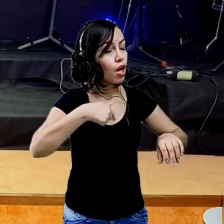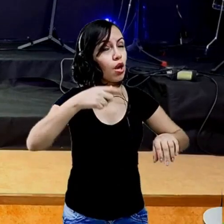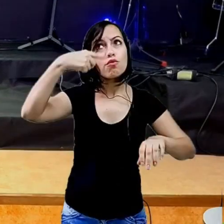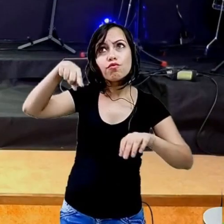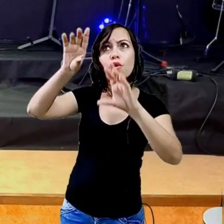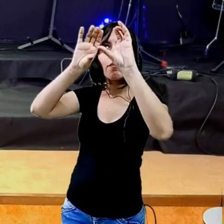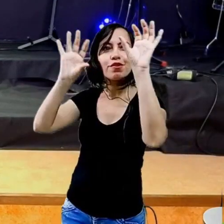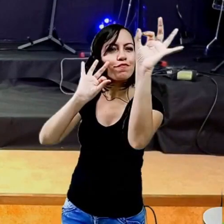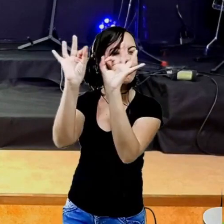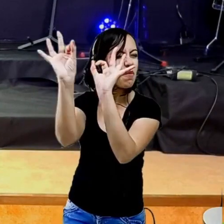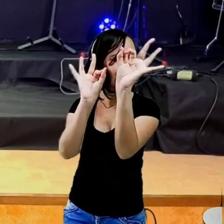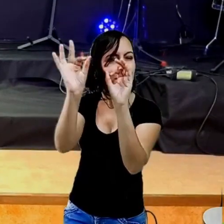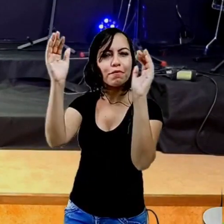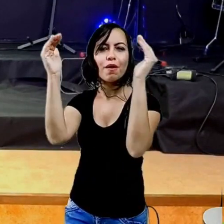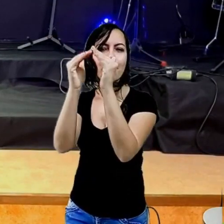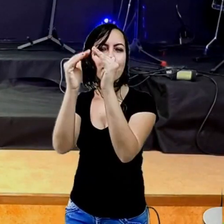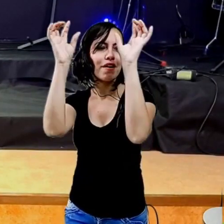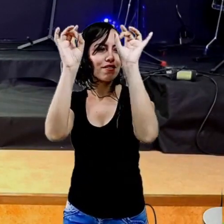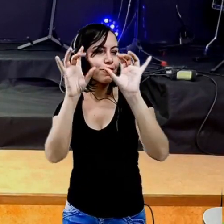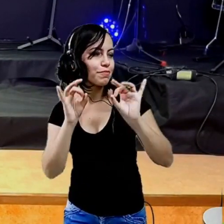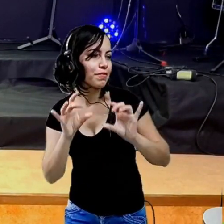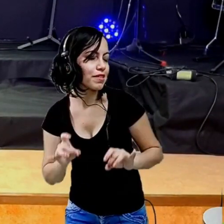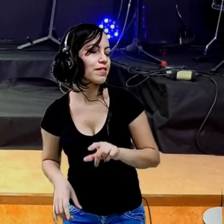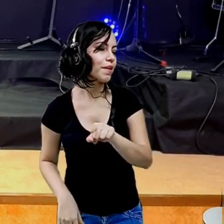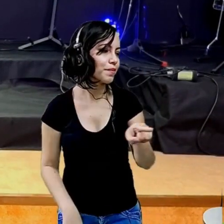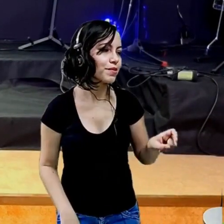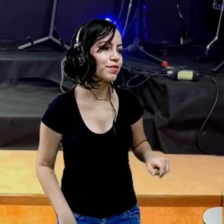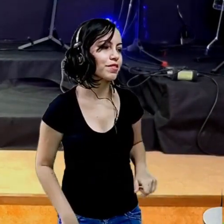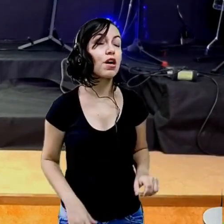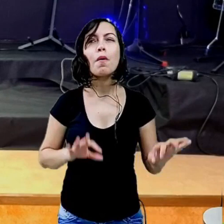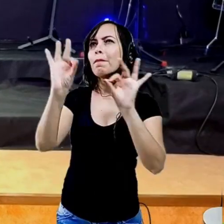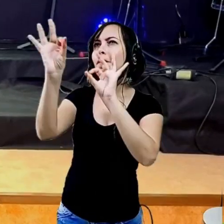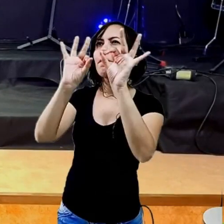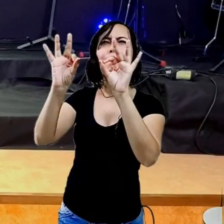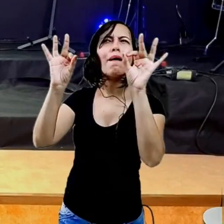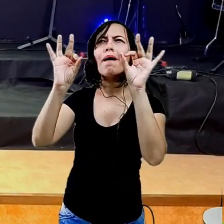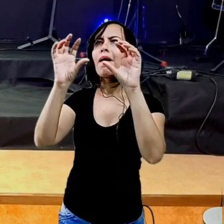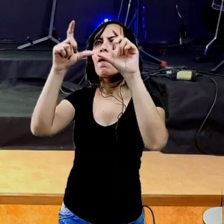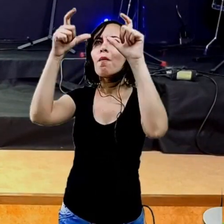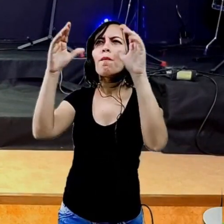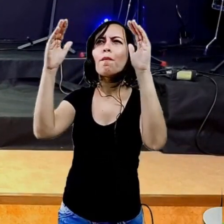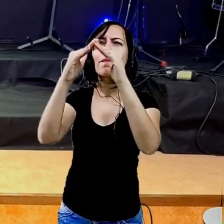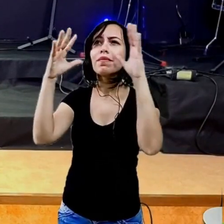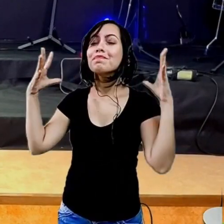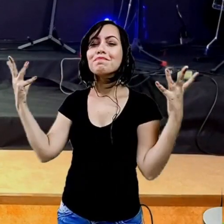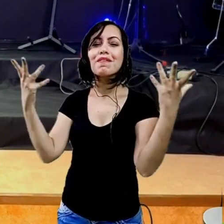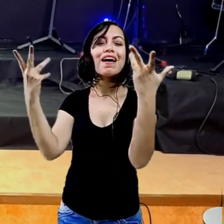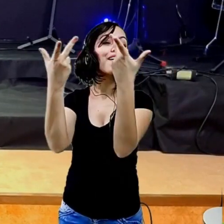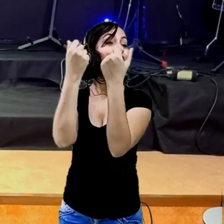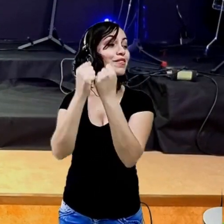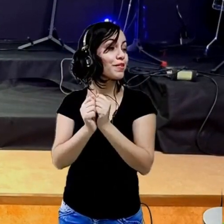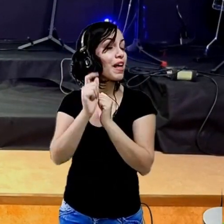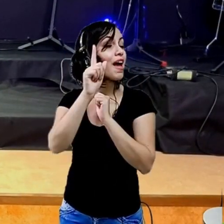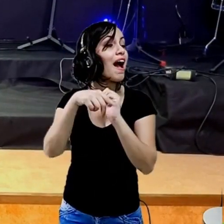preparar um lugar muito especial para vocês. Eu vou preparar um lugar maravilhoso. É a casa do meu Pai, a